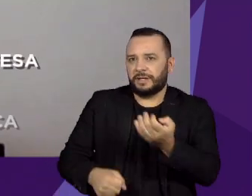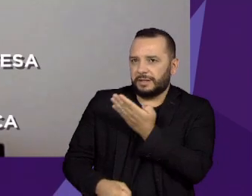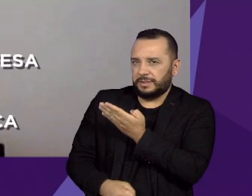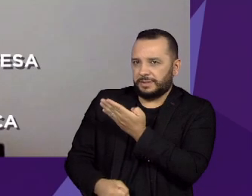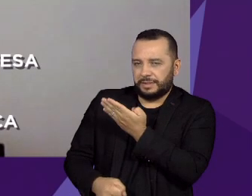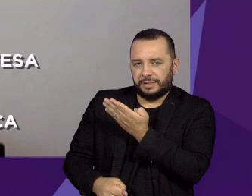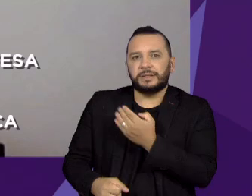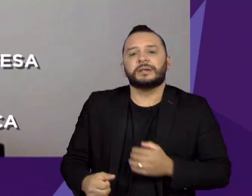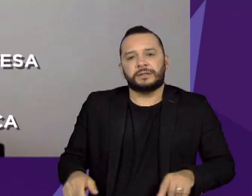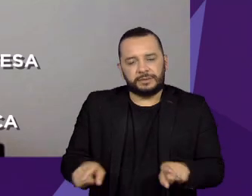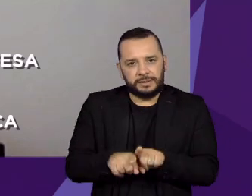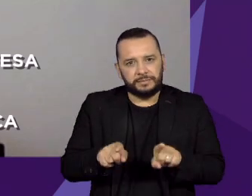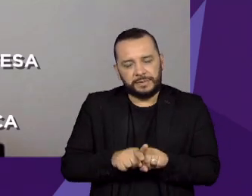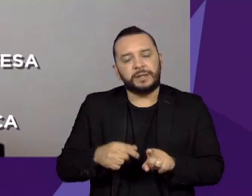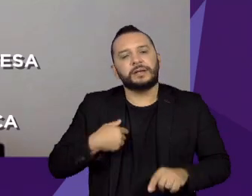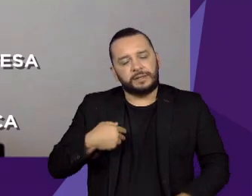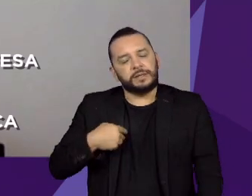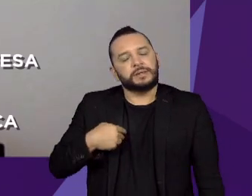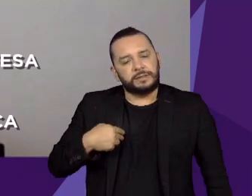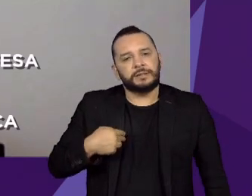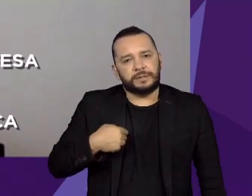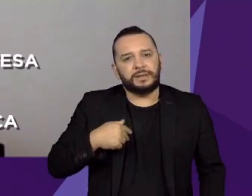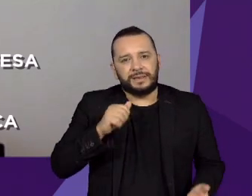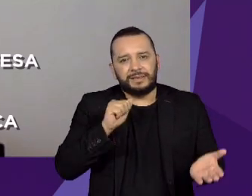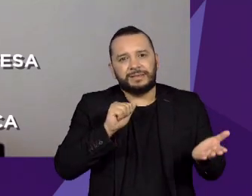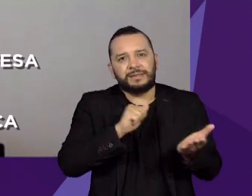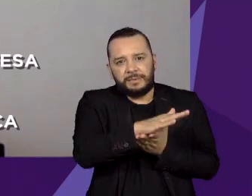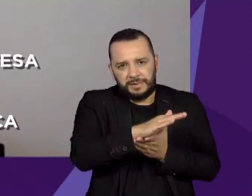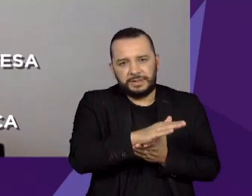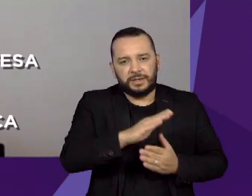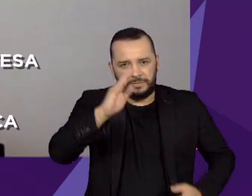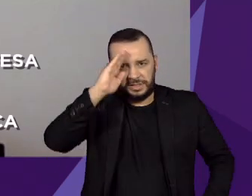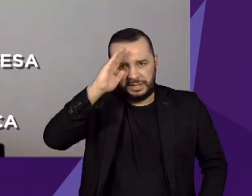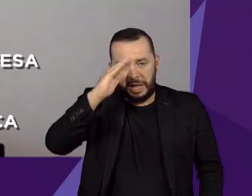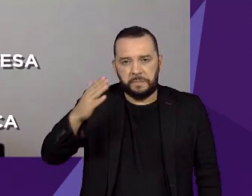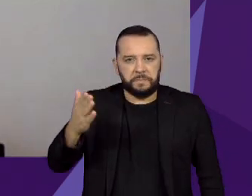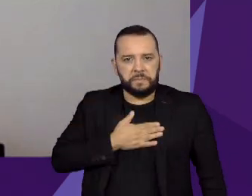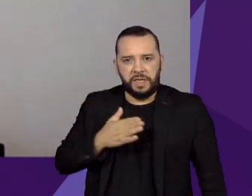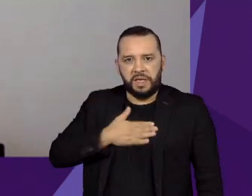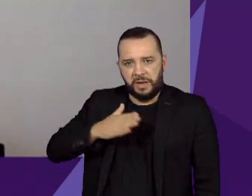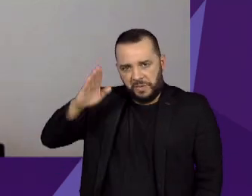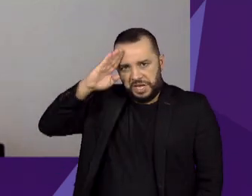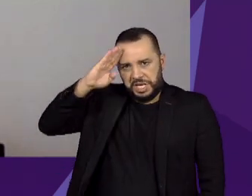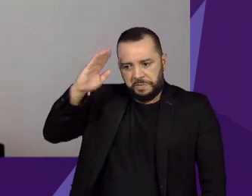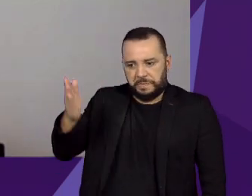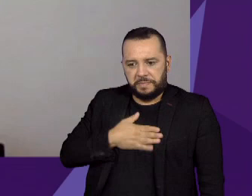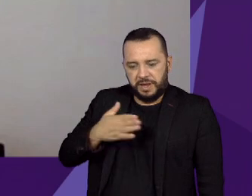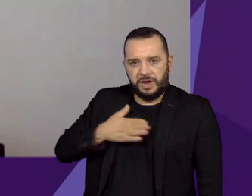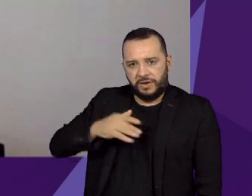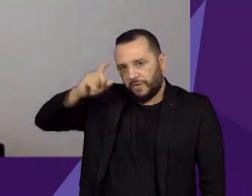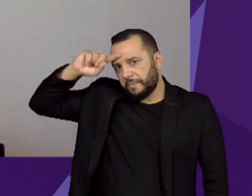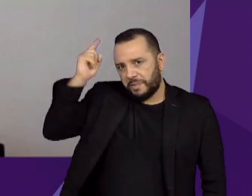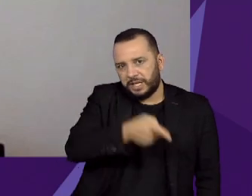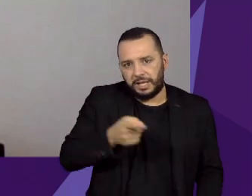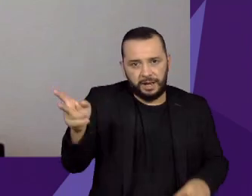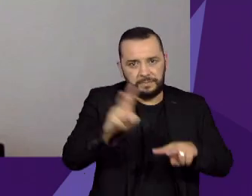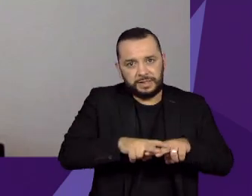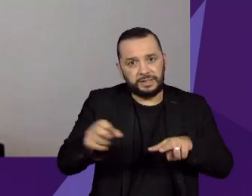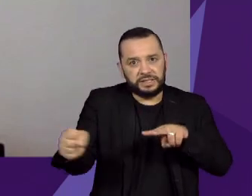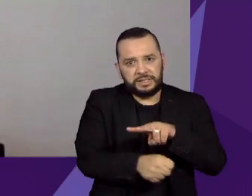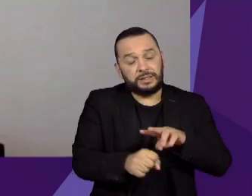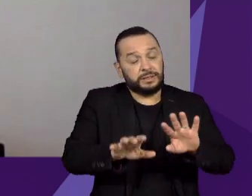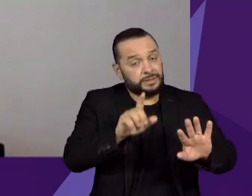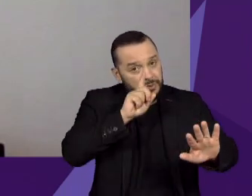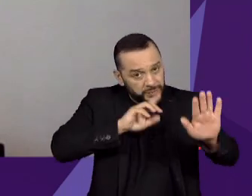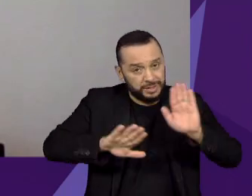do presidente chamar de o meu exército, eu vou botar na rua, eu vou mandar prender. Isso tem que cuidar, tem que